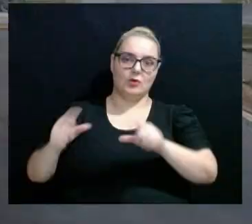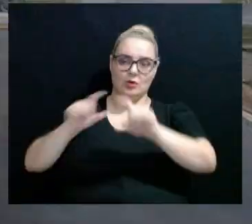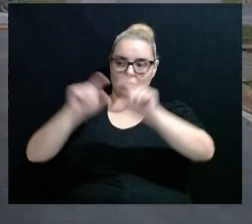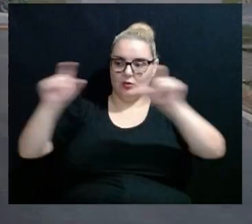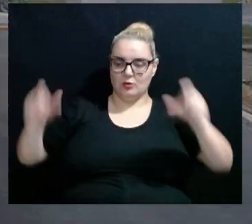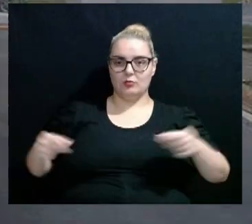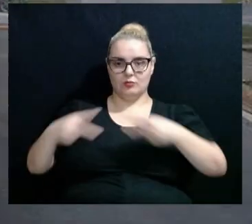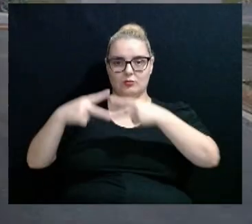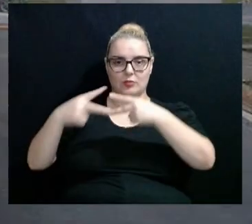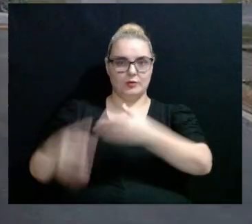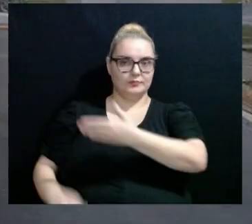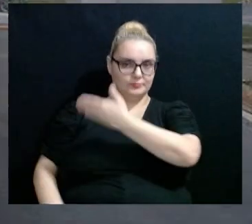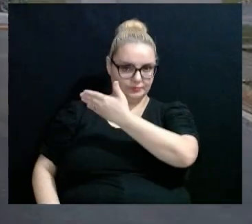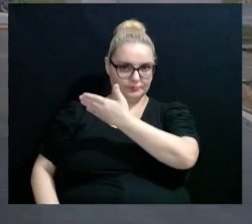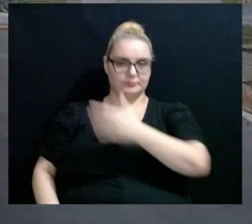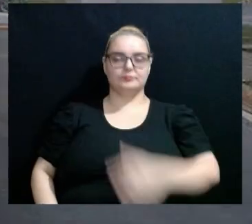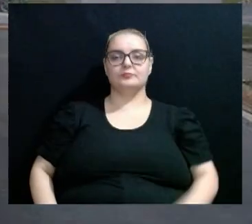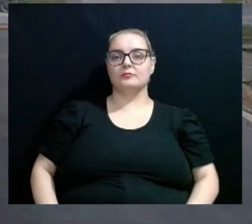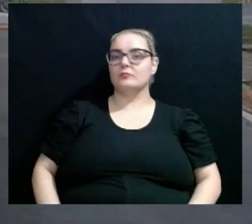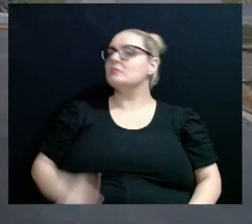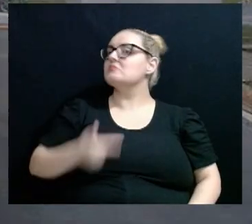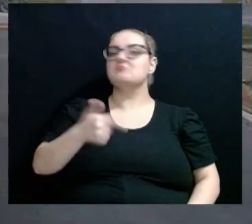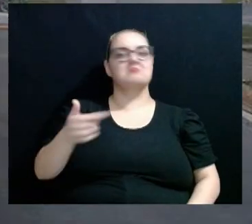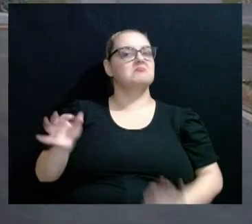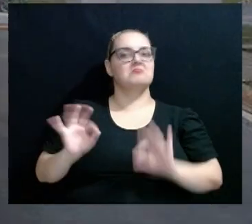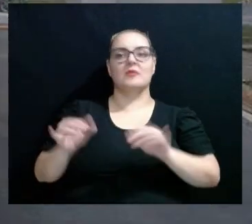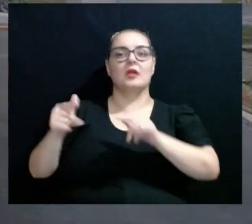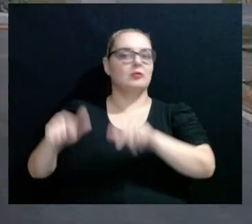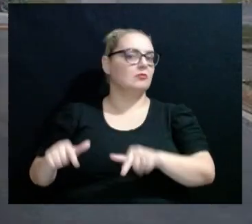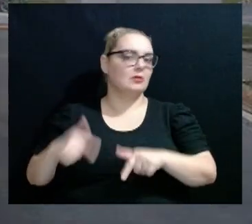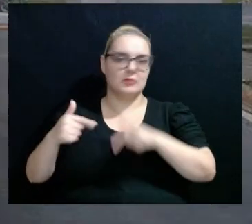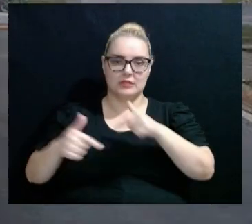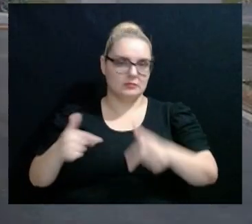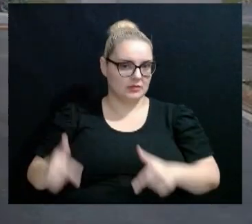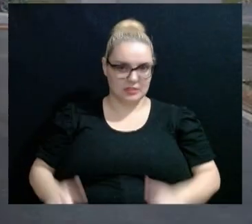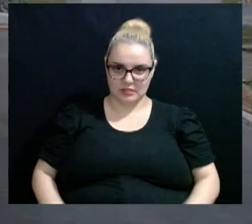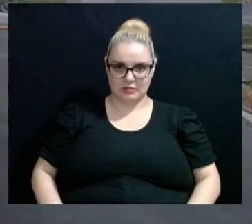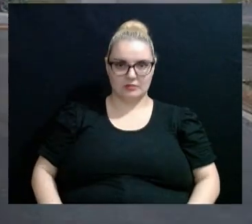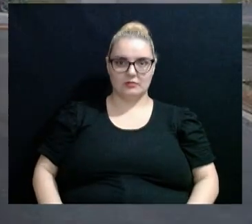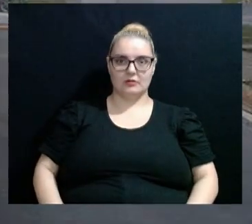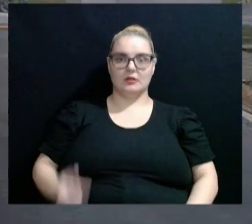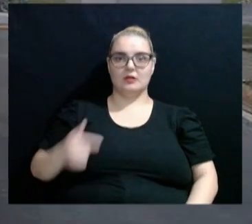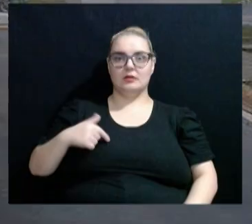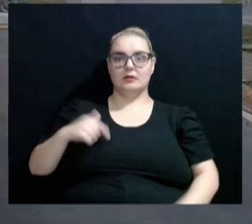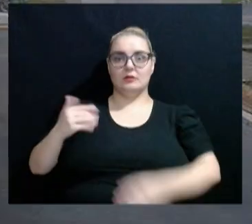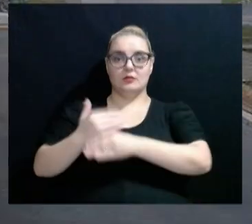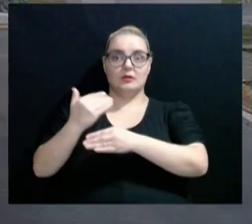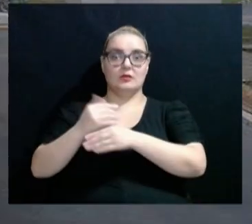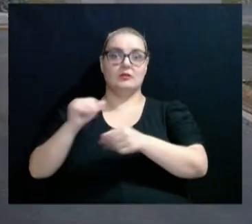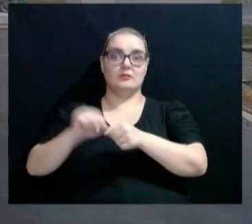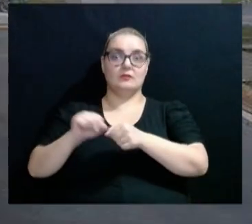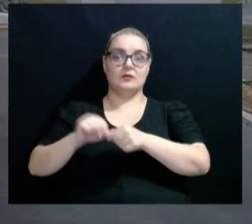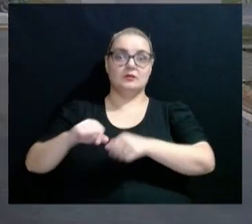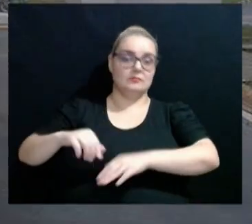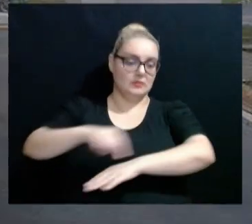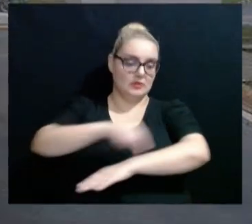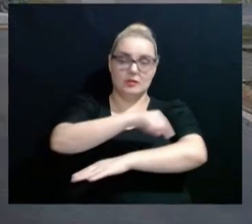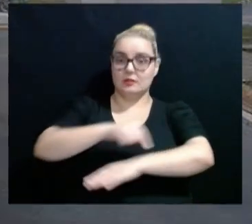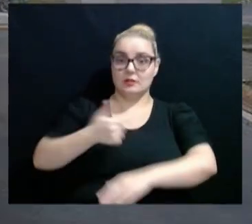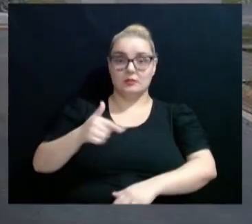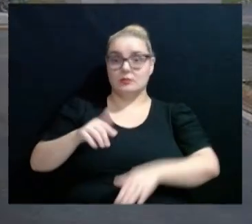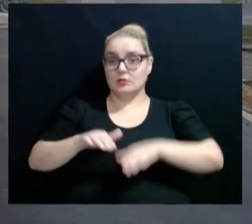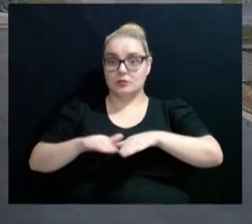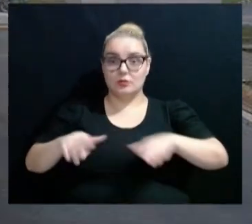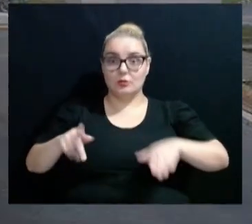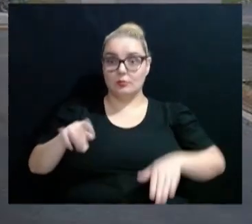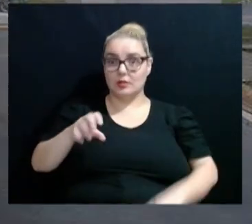essas pendências. Tá. E peguei uma obra grande, que foi o Portal de Paulínia, que foi uma alavancagem. Até então não tinha nem onde trabalhar.